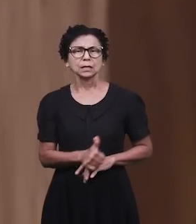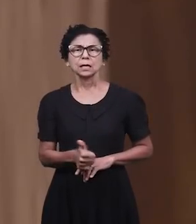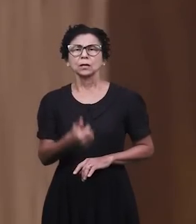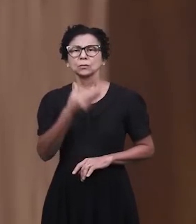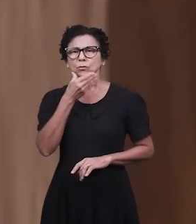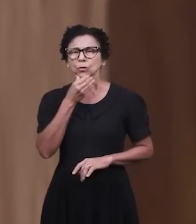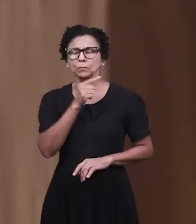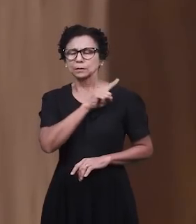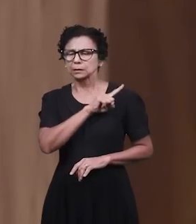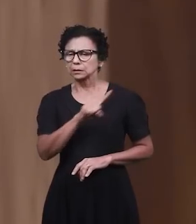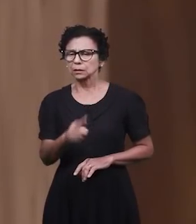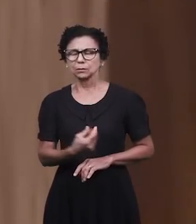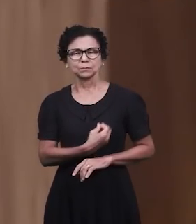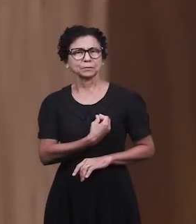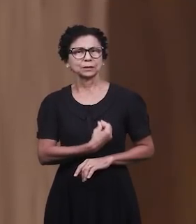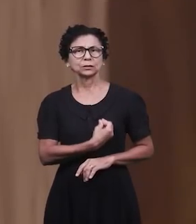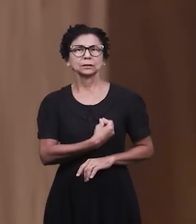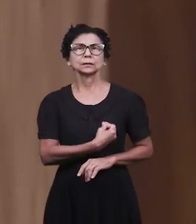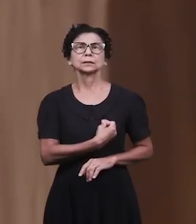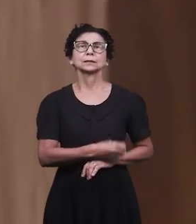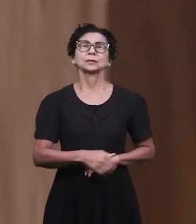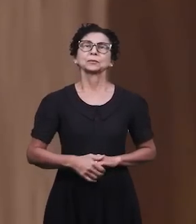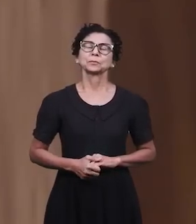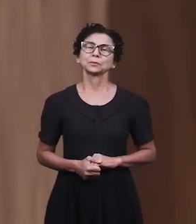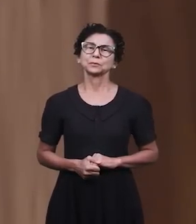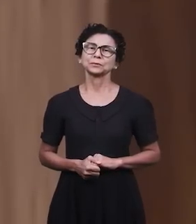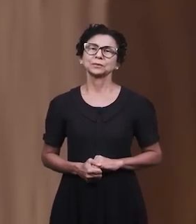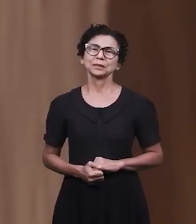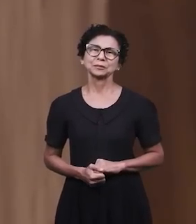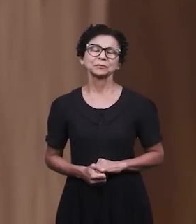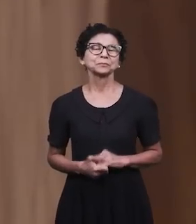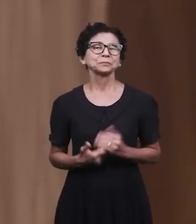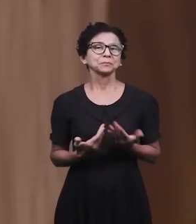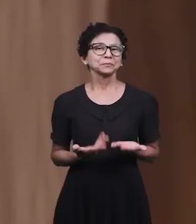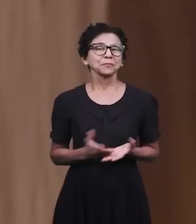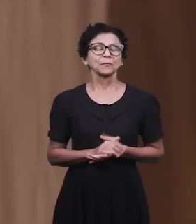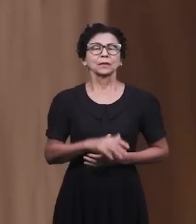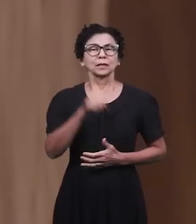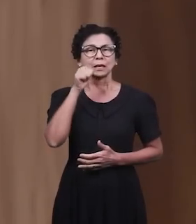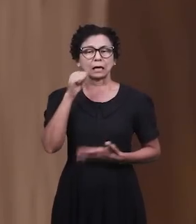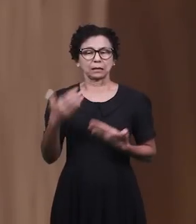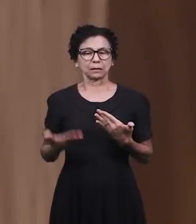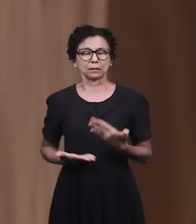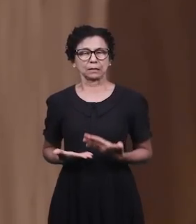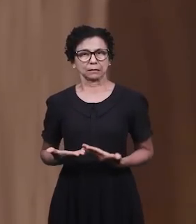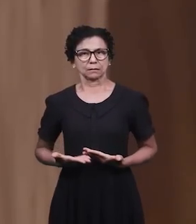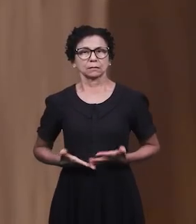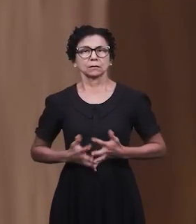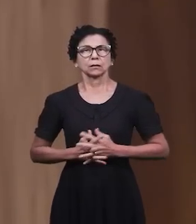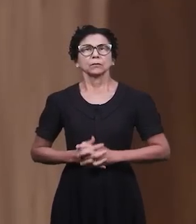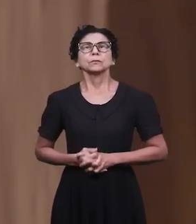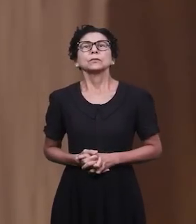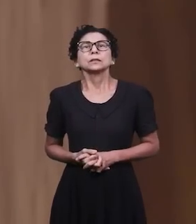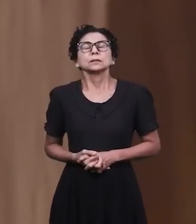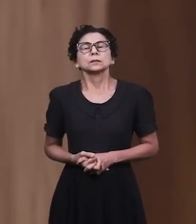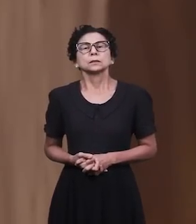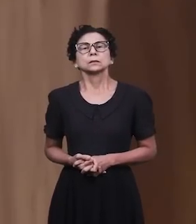alguma. E a nobreza está justamente nisso, das mulheres que servem. A palavra de Deus diz que as mulheres, quando